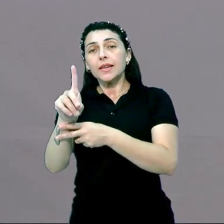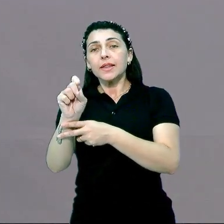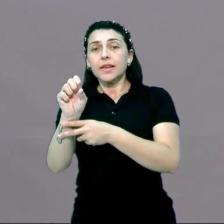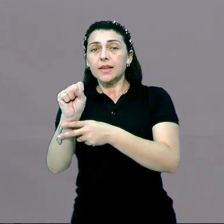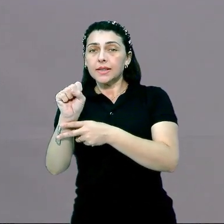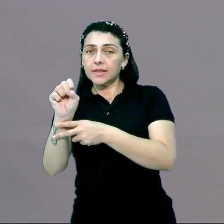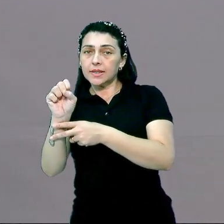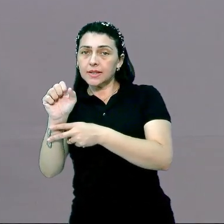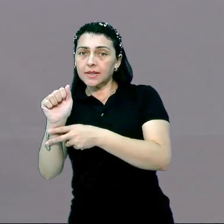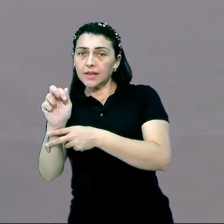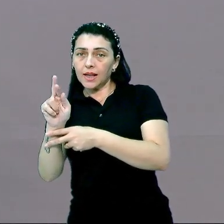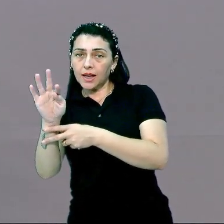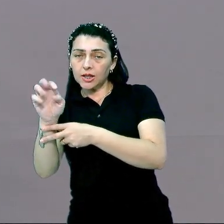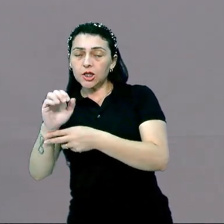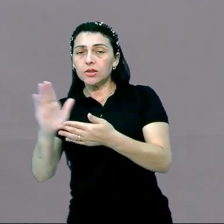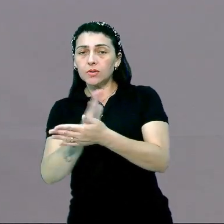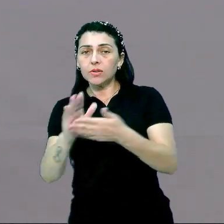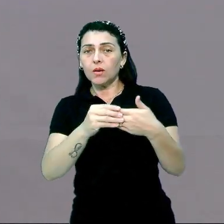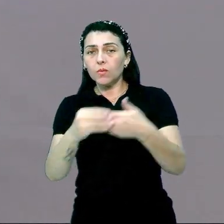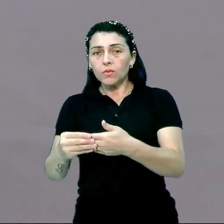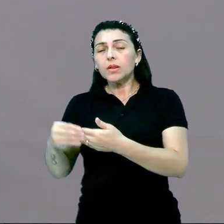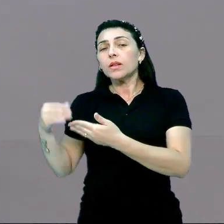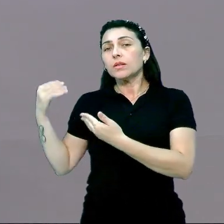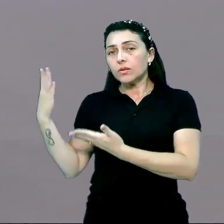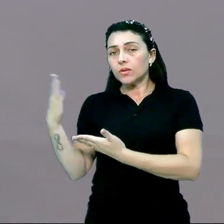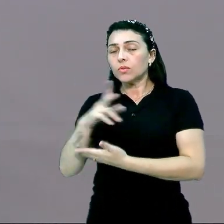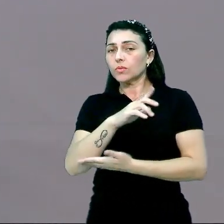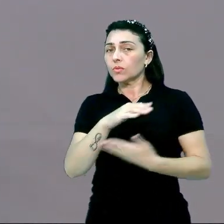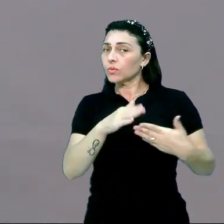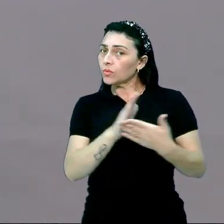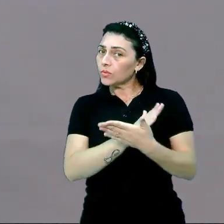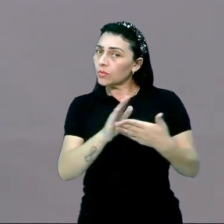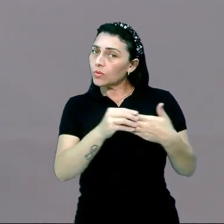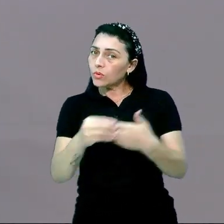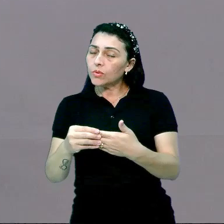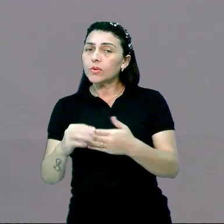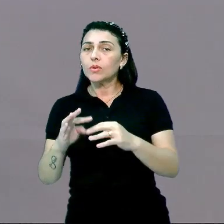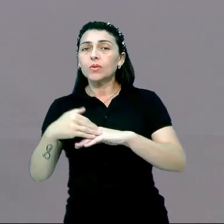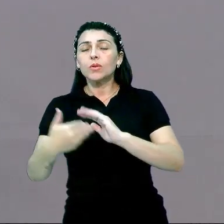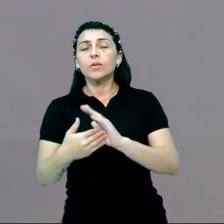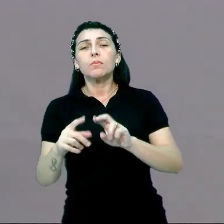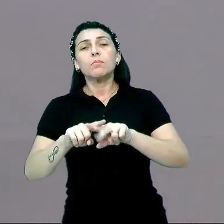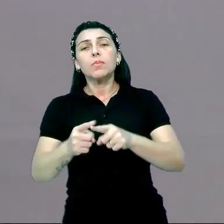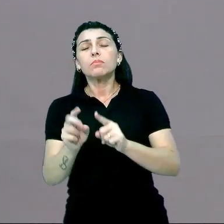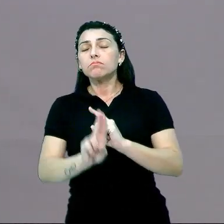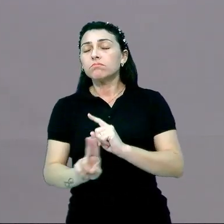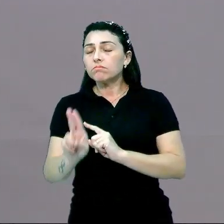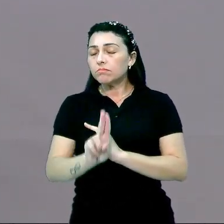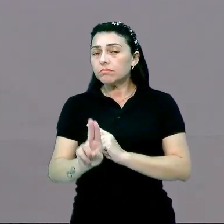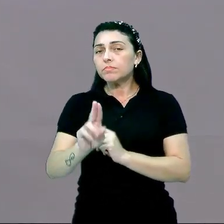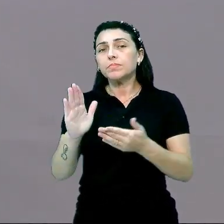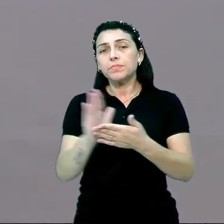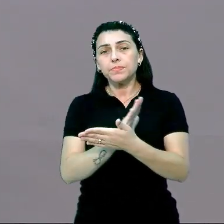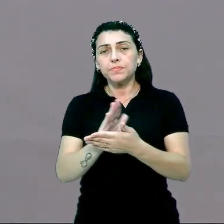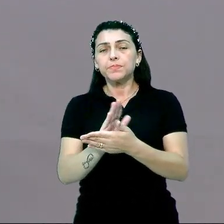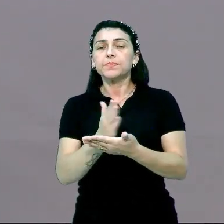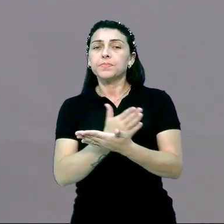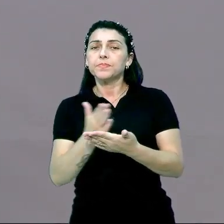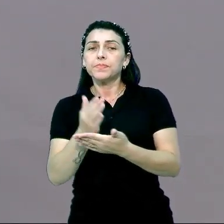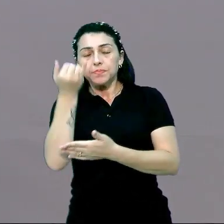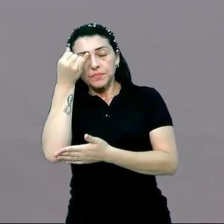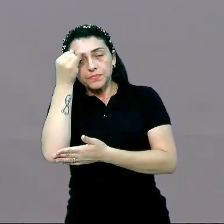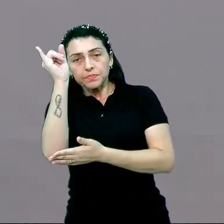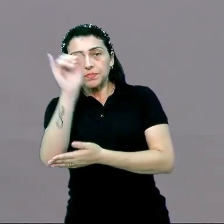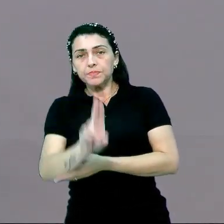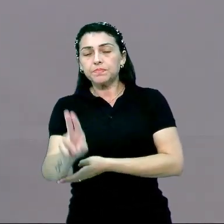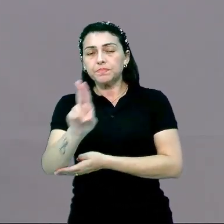desarte. Então, assim, eu trouxe alguns, não significa que eu trouxe todos, e aí você pode utilizar um desses para iniciar. Evite